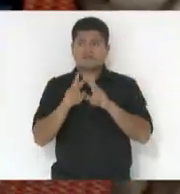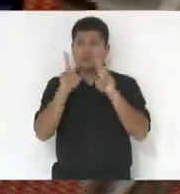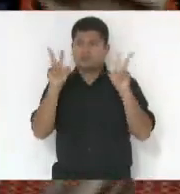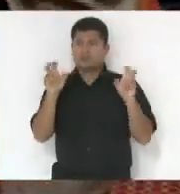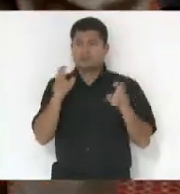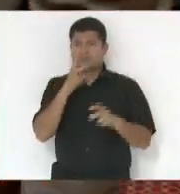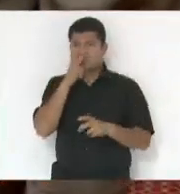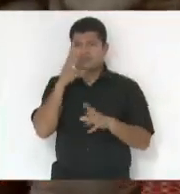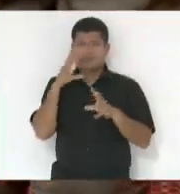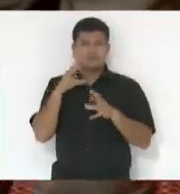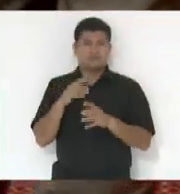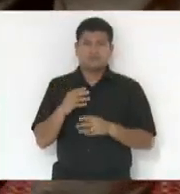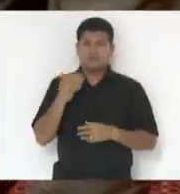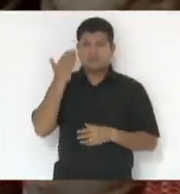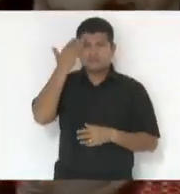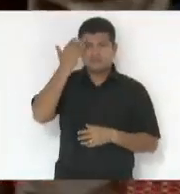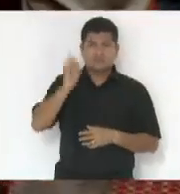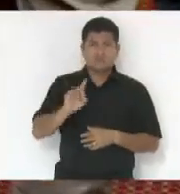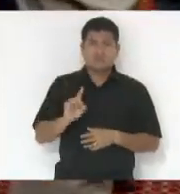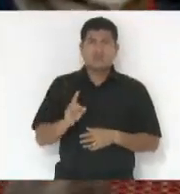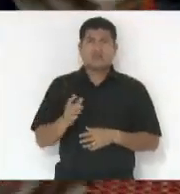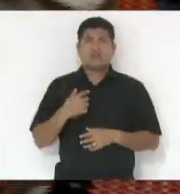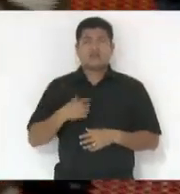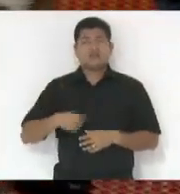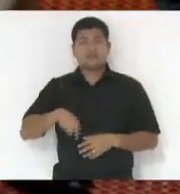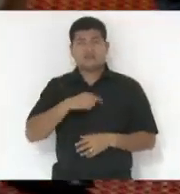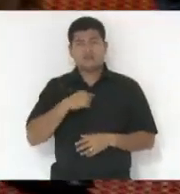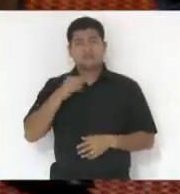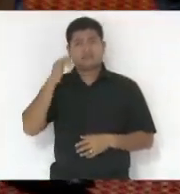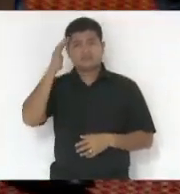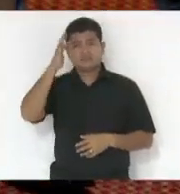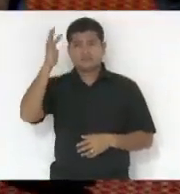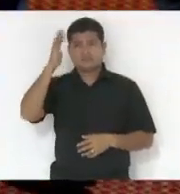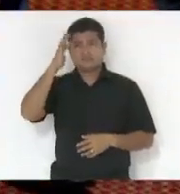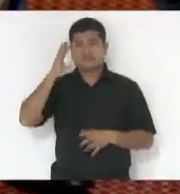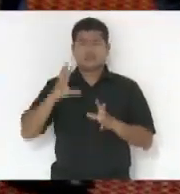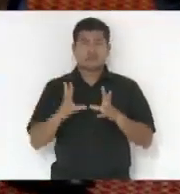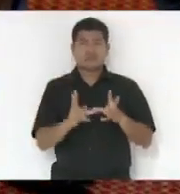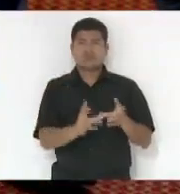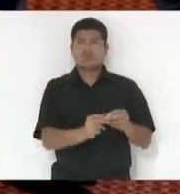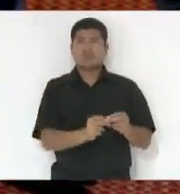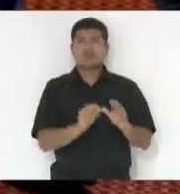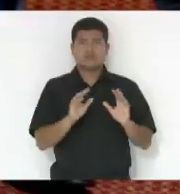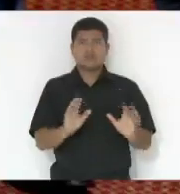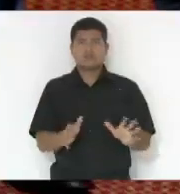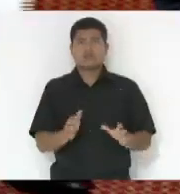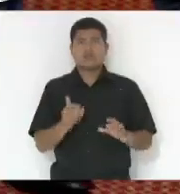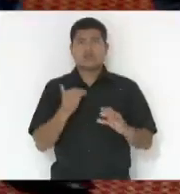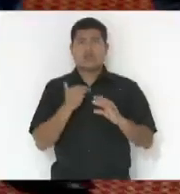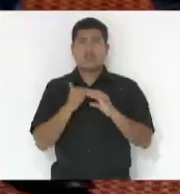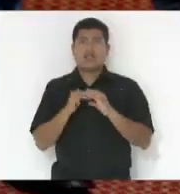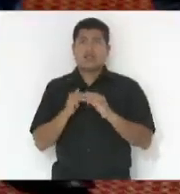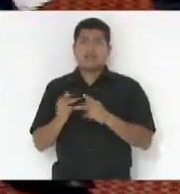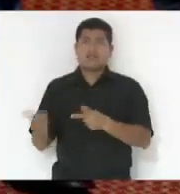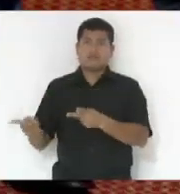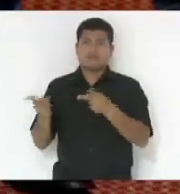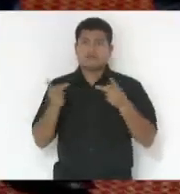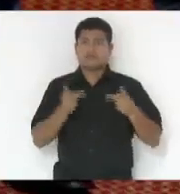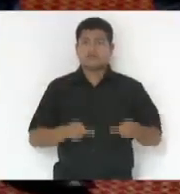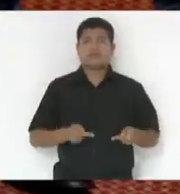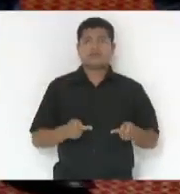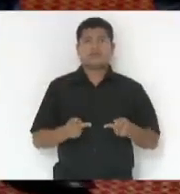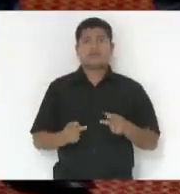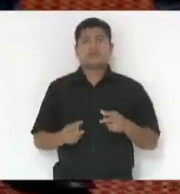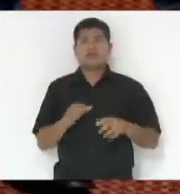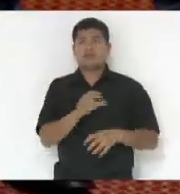tem incomodado a todos nós. Eu imagino que todos os senhores e senhoras aqui presentes já receberam visita de setores